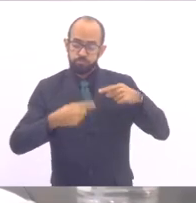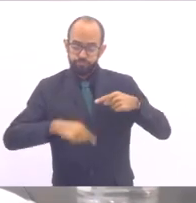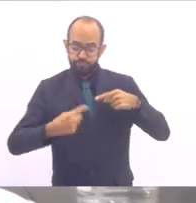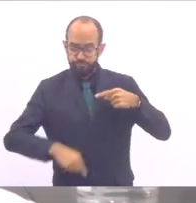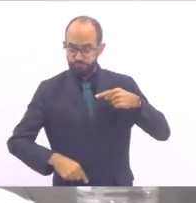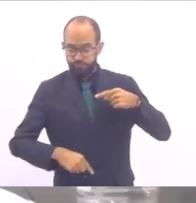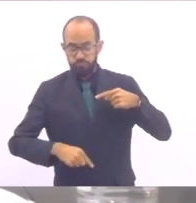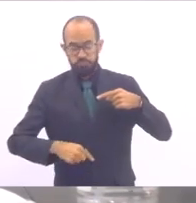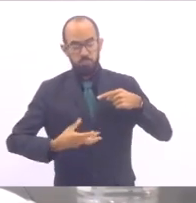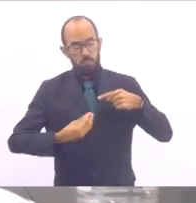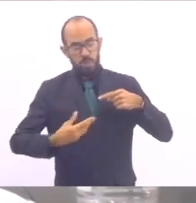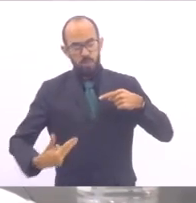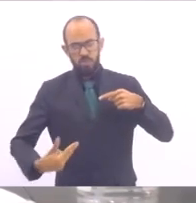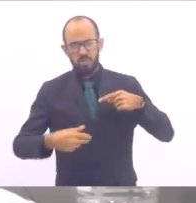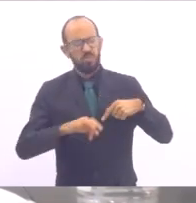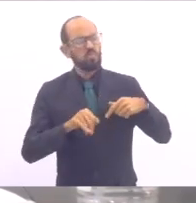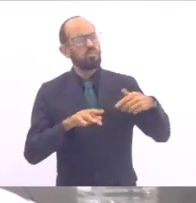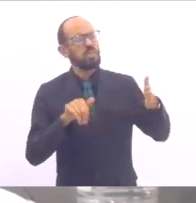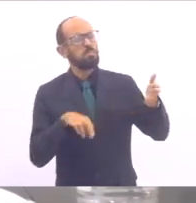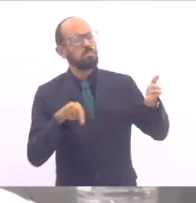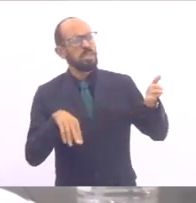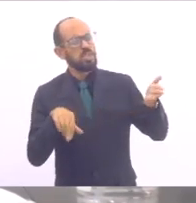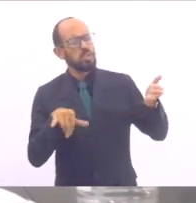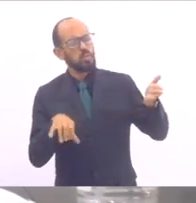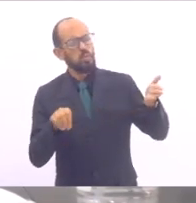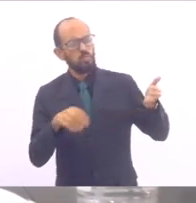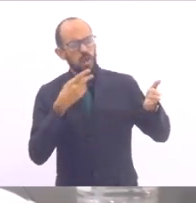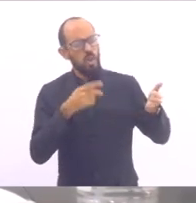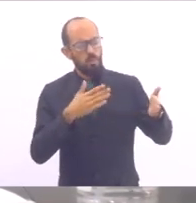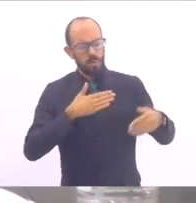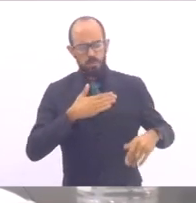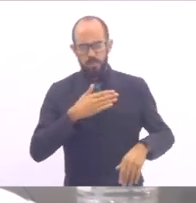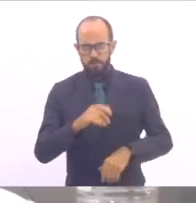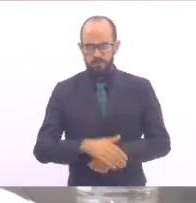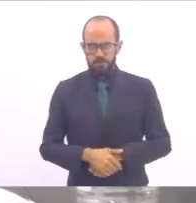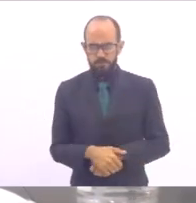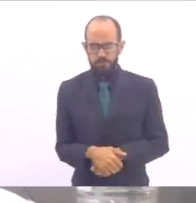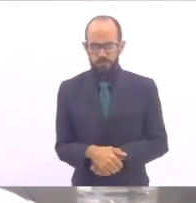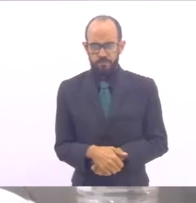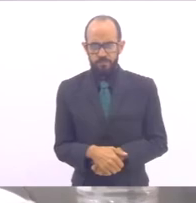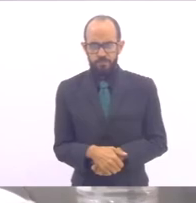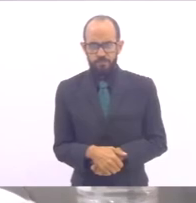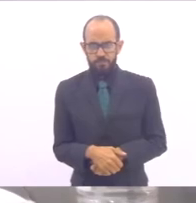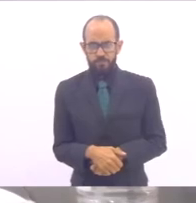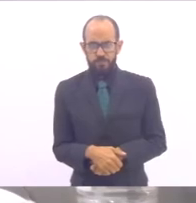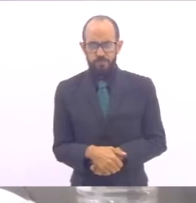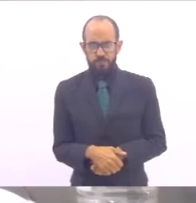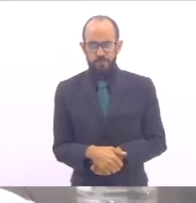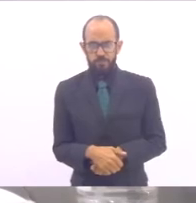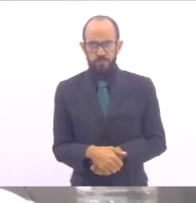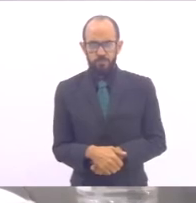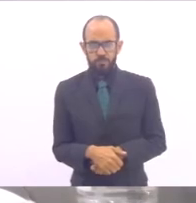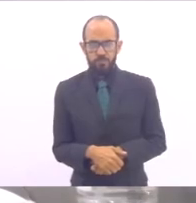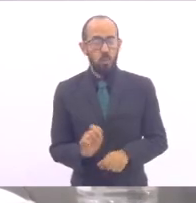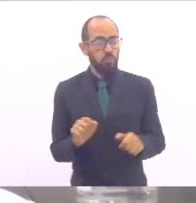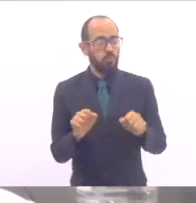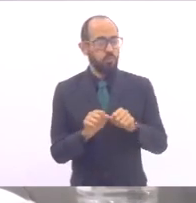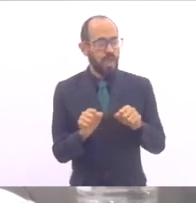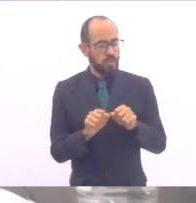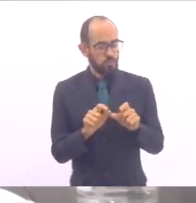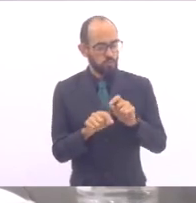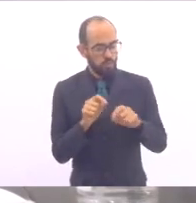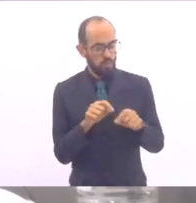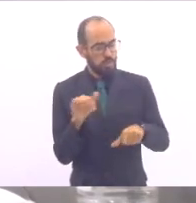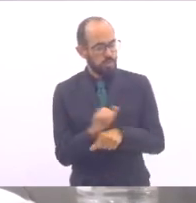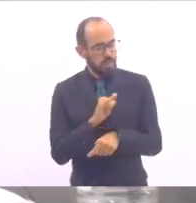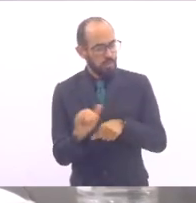foi mesmo, Firmino? Pega o microfone para o Firmino. Aí, pega e faz um pente fino, ou